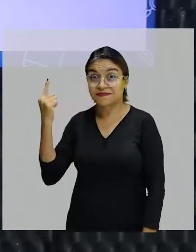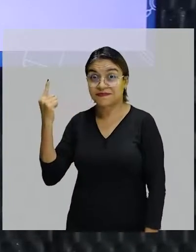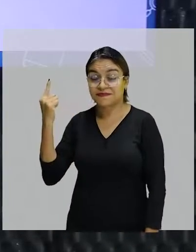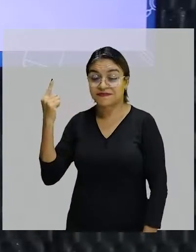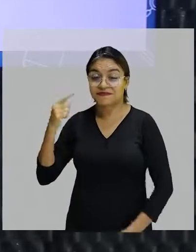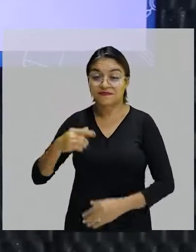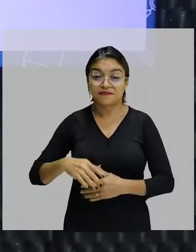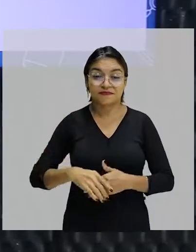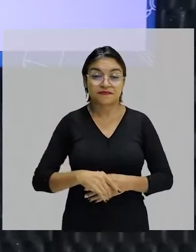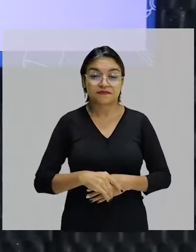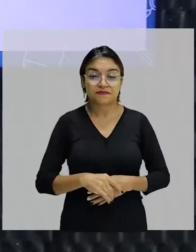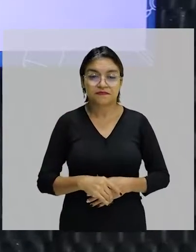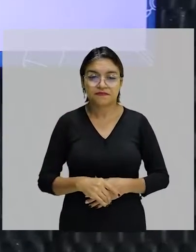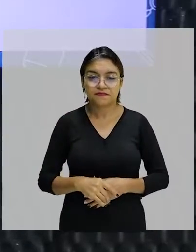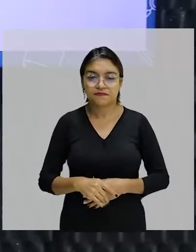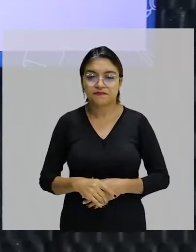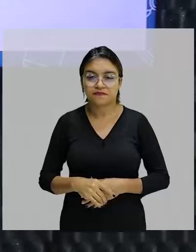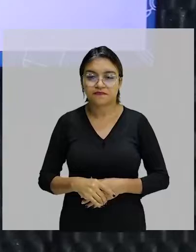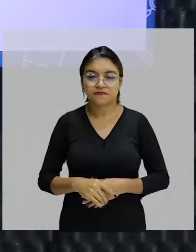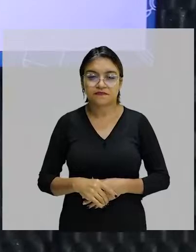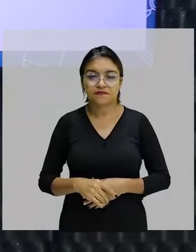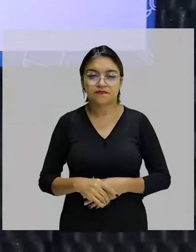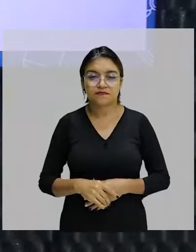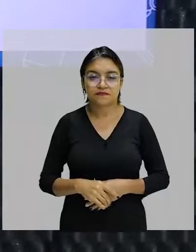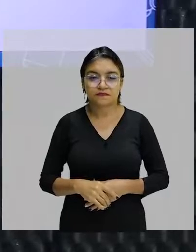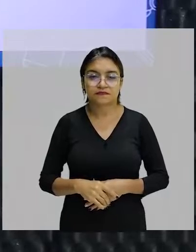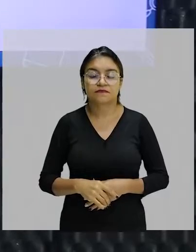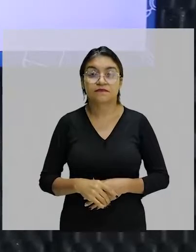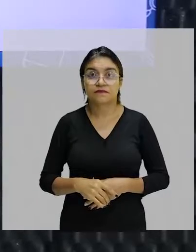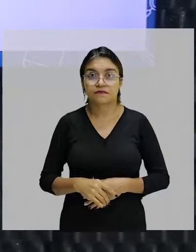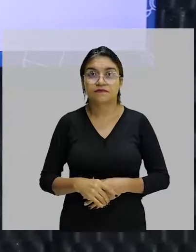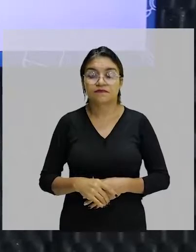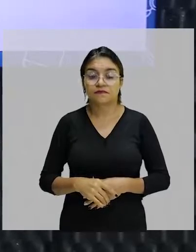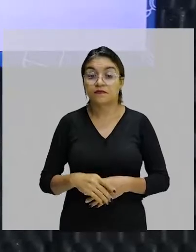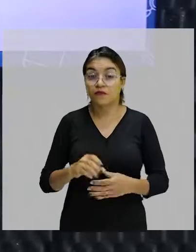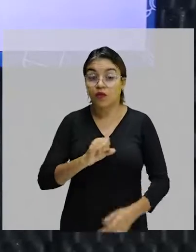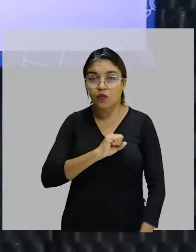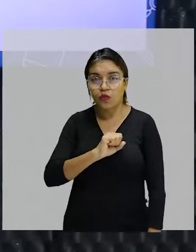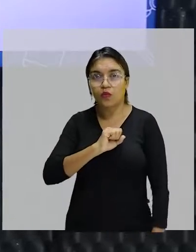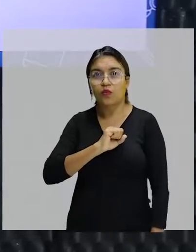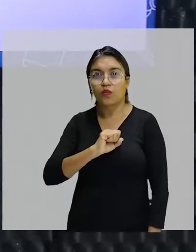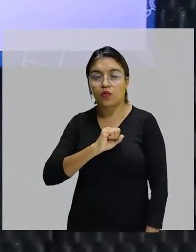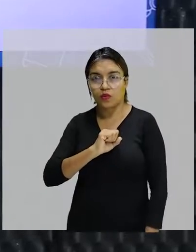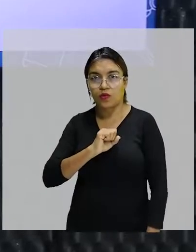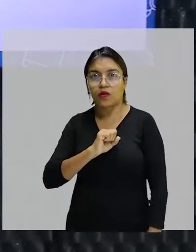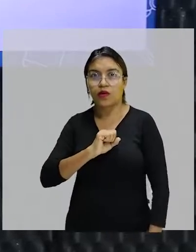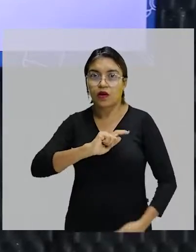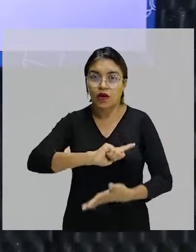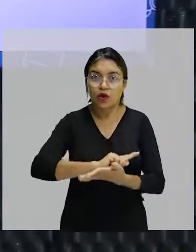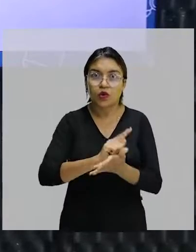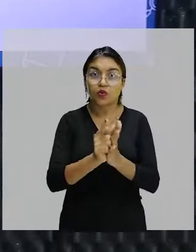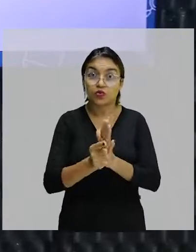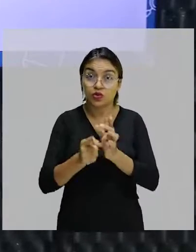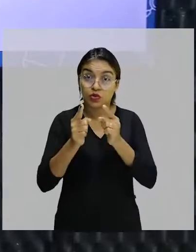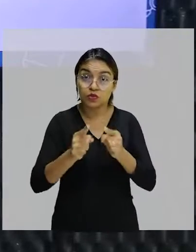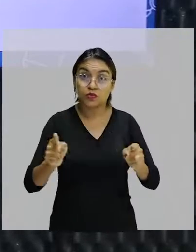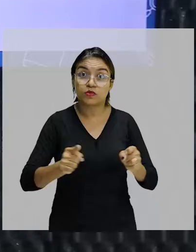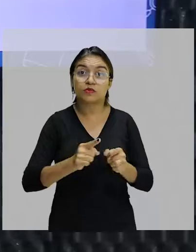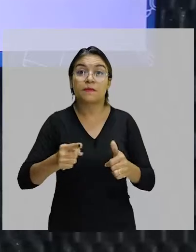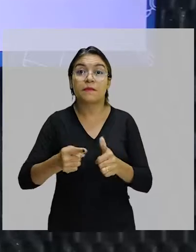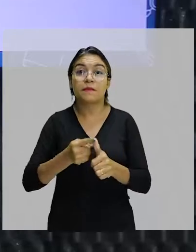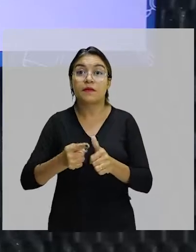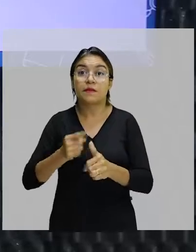Jamaica in late 1960s. Então, para nós iniciarmos, o reggae é um gênero musical que foi